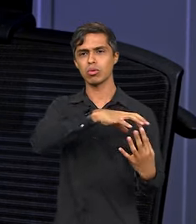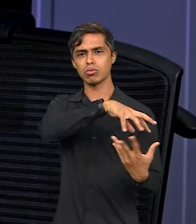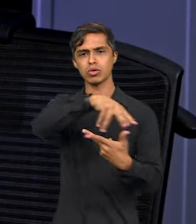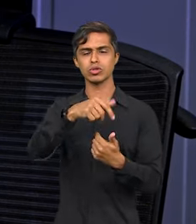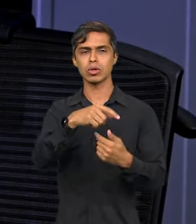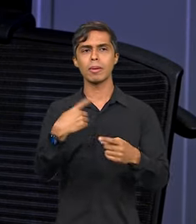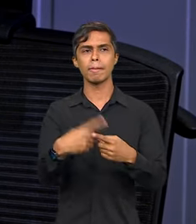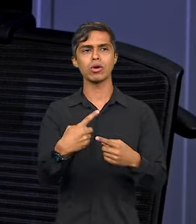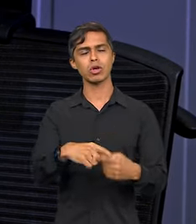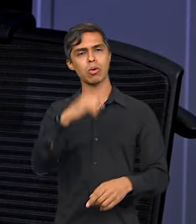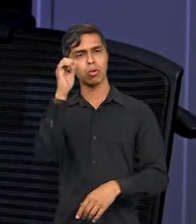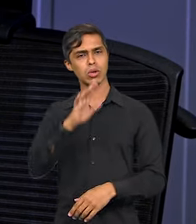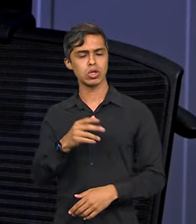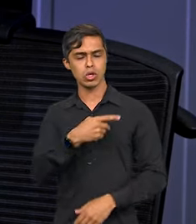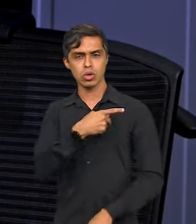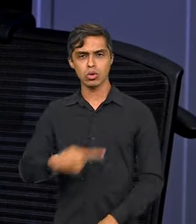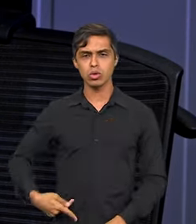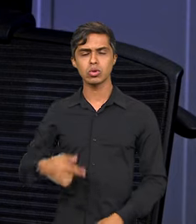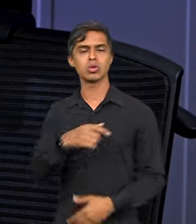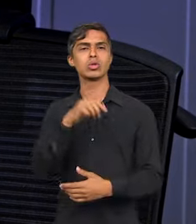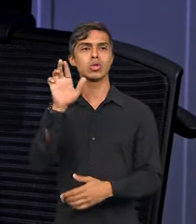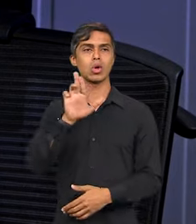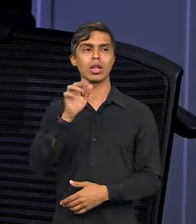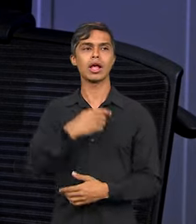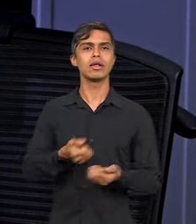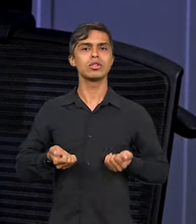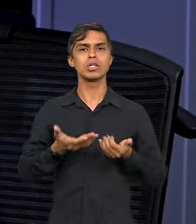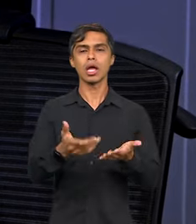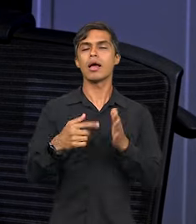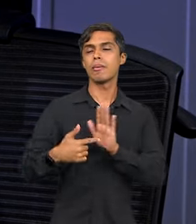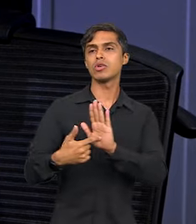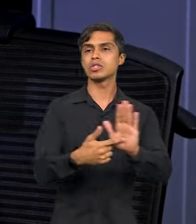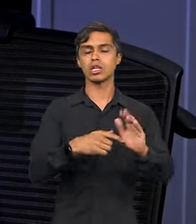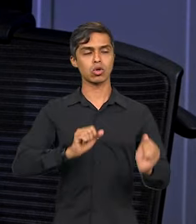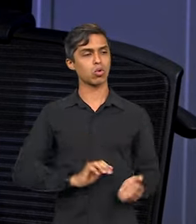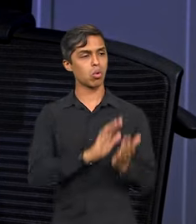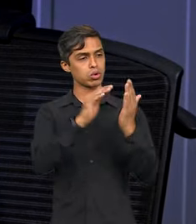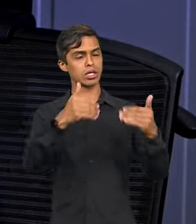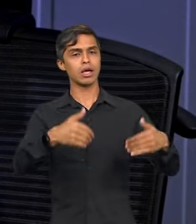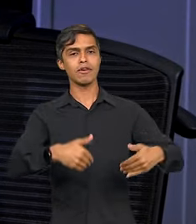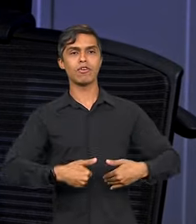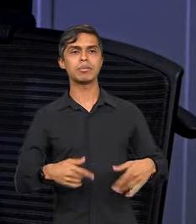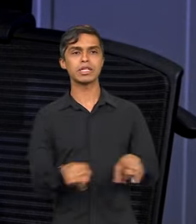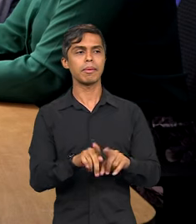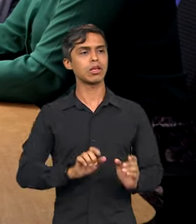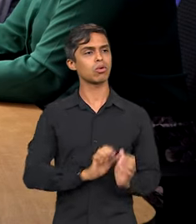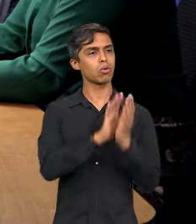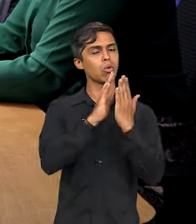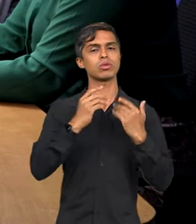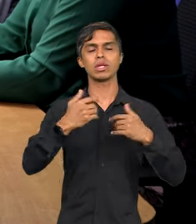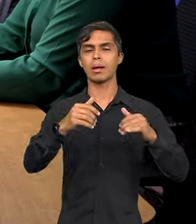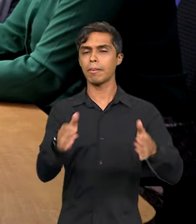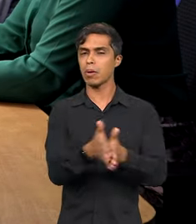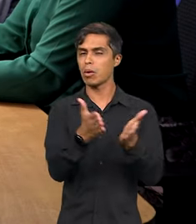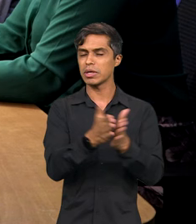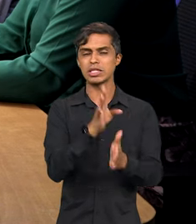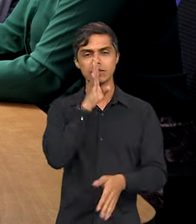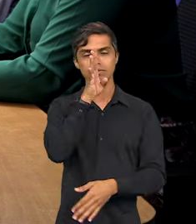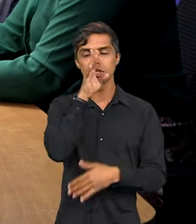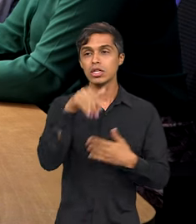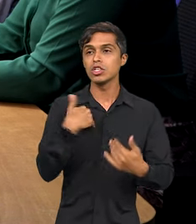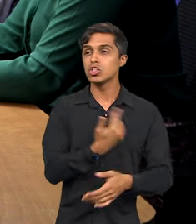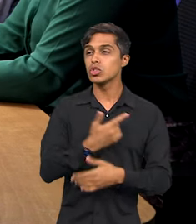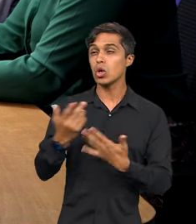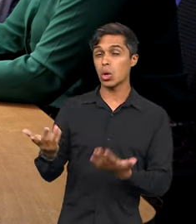a pobreza que o presidente Lula tá lançando no âmbito do G20 é que o Brasil mostrou que é possível em pouco tempo eliminar a fome isso foi feito nos